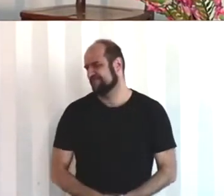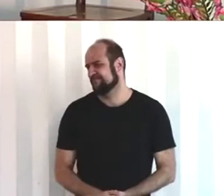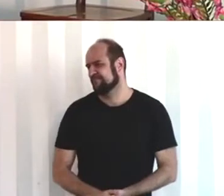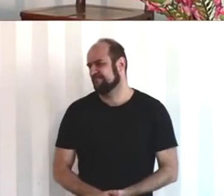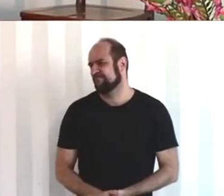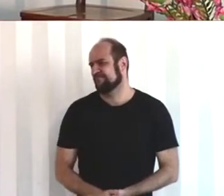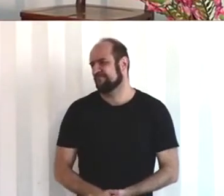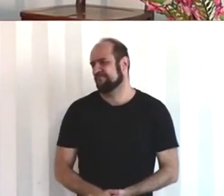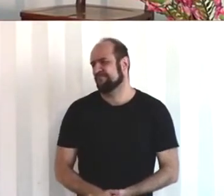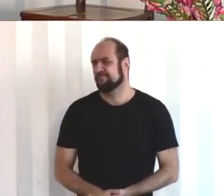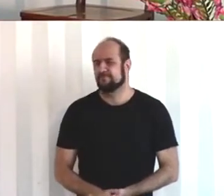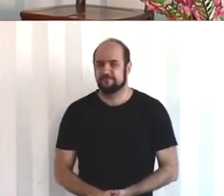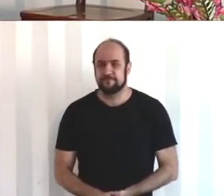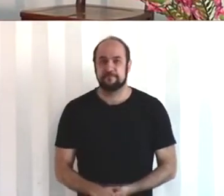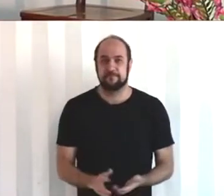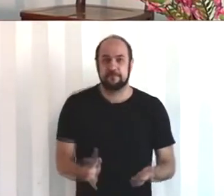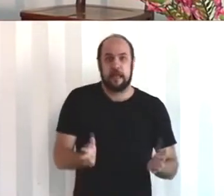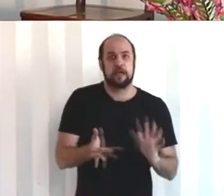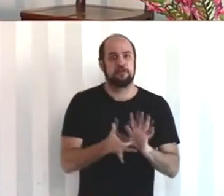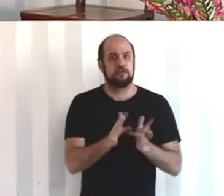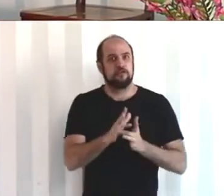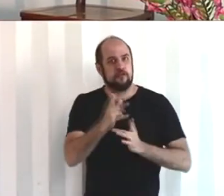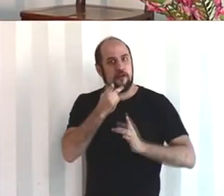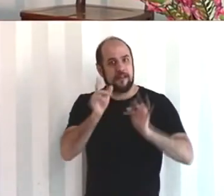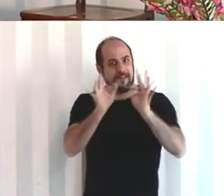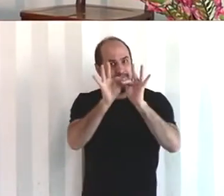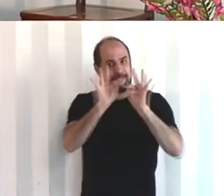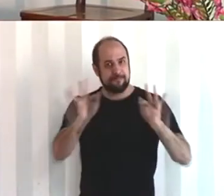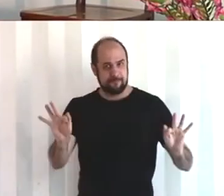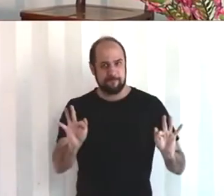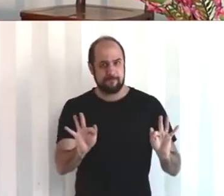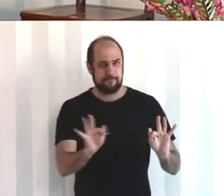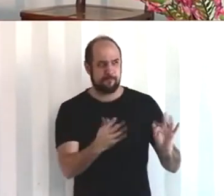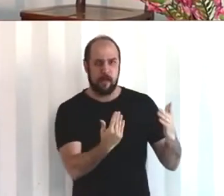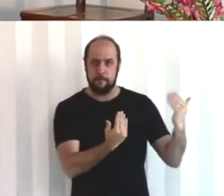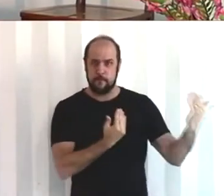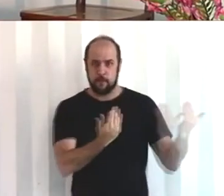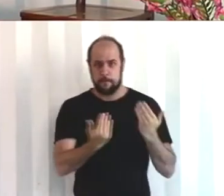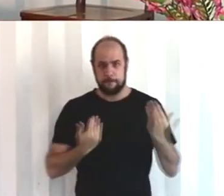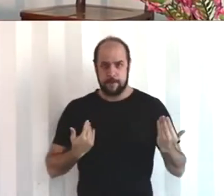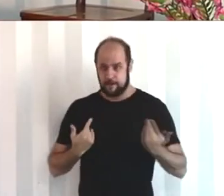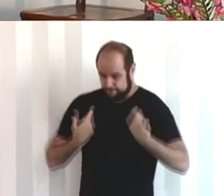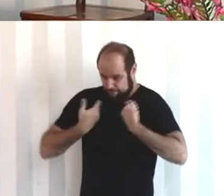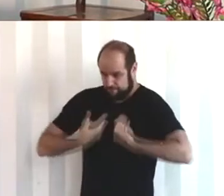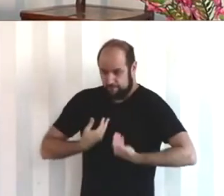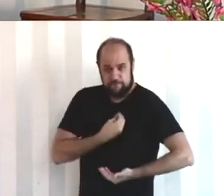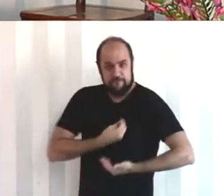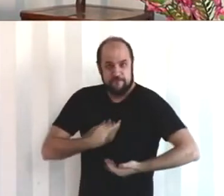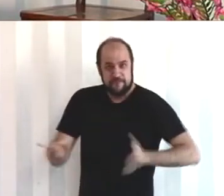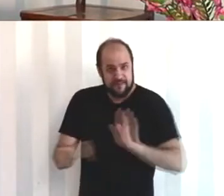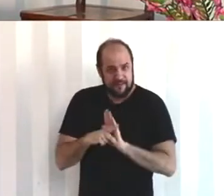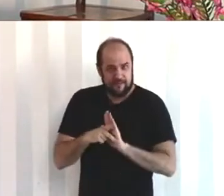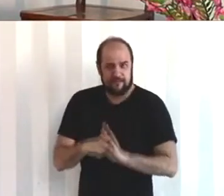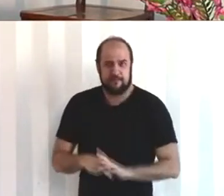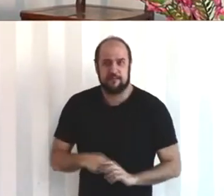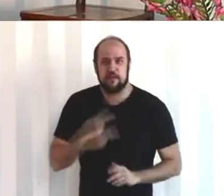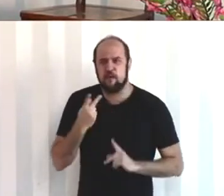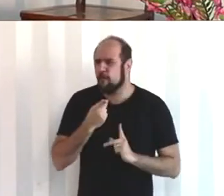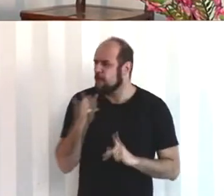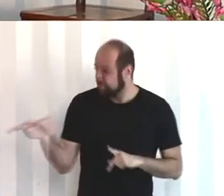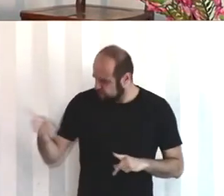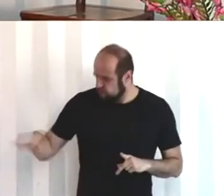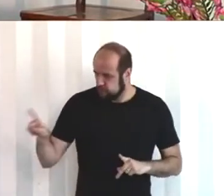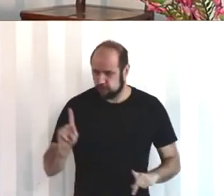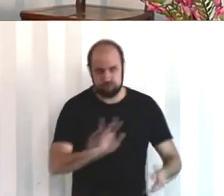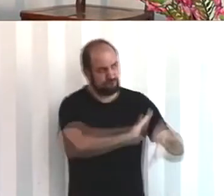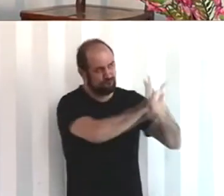Ele também se refere ao templo como sendo ele, porque ele diz assim: destruam esse templo e em 3 dias eu o reconstruirei.